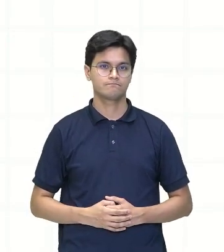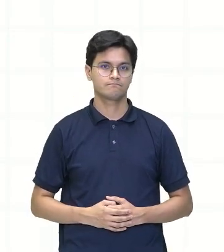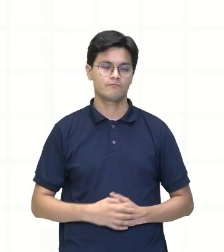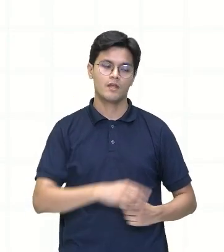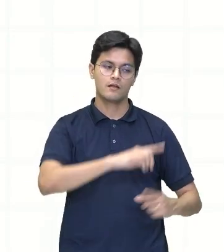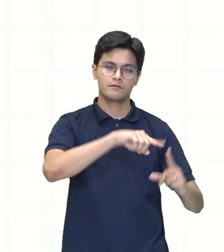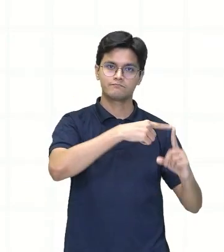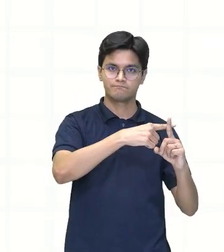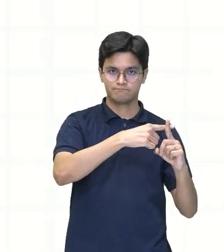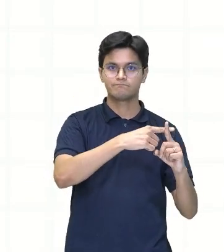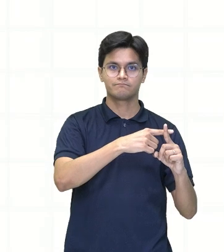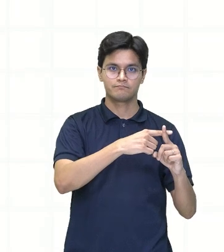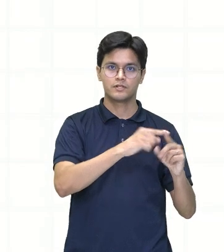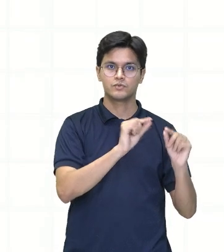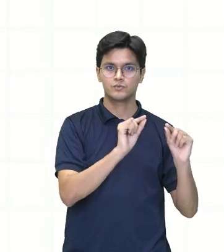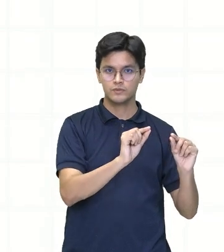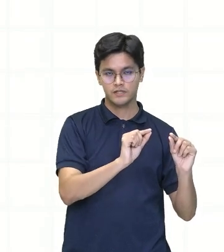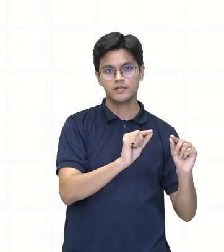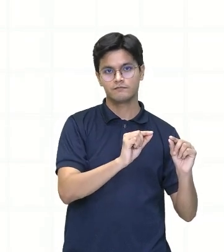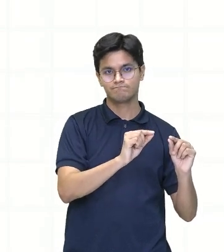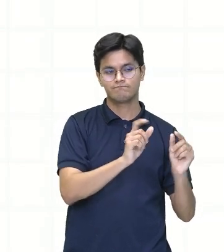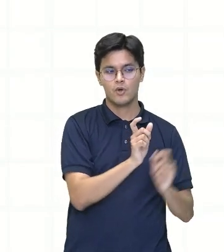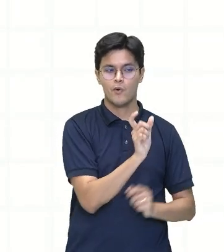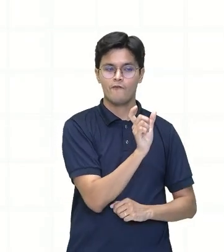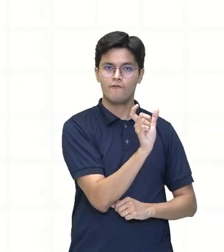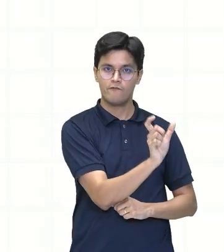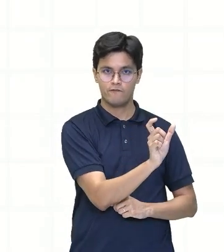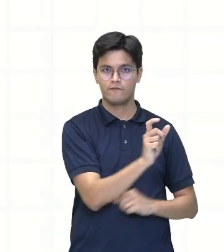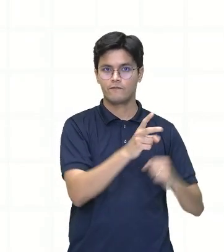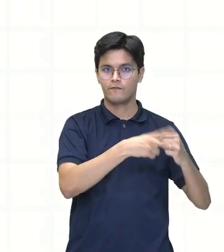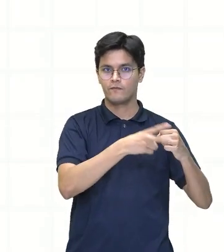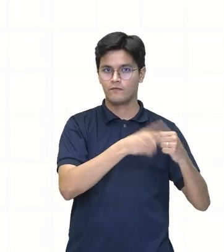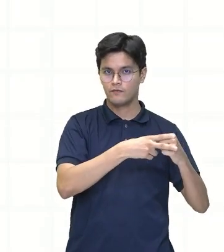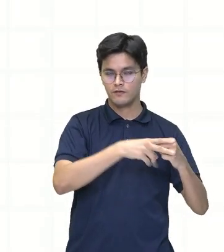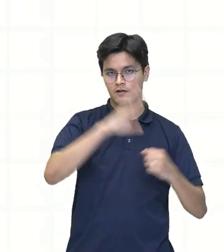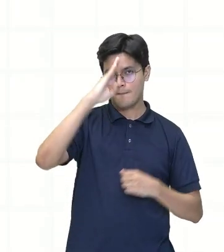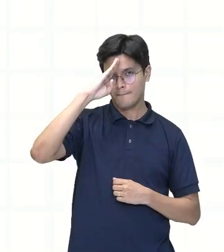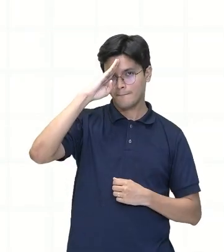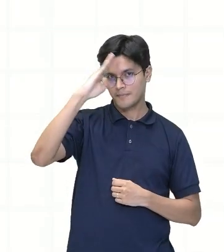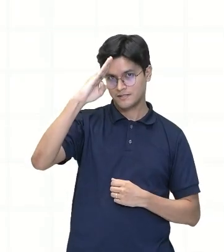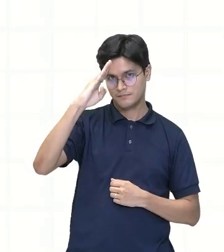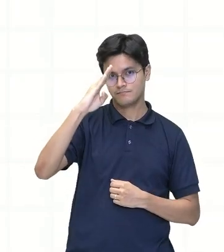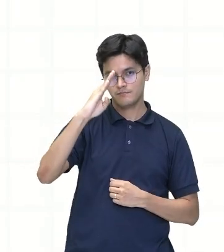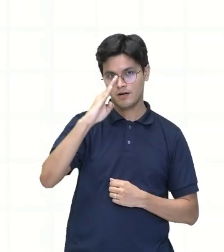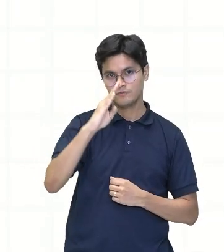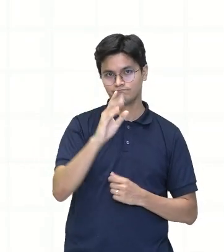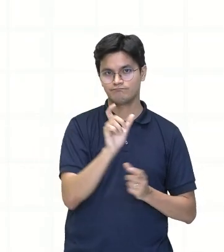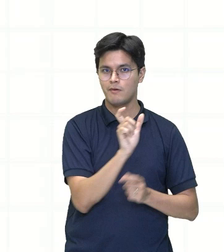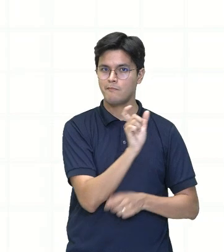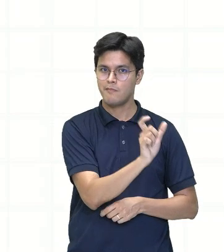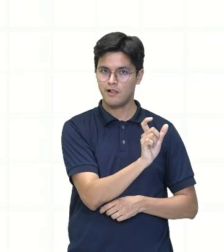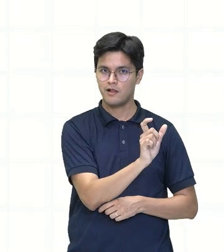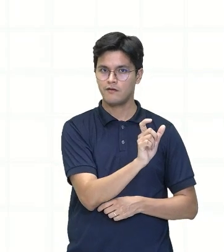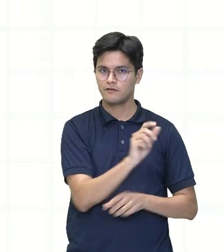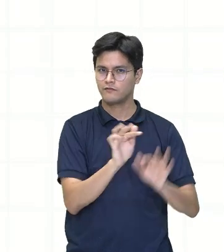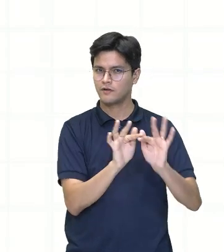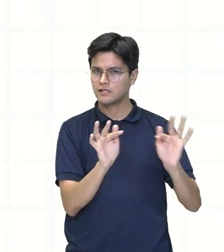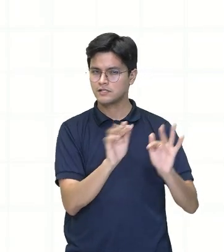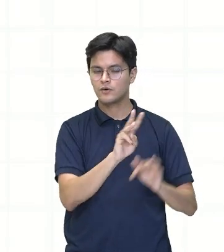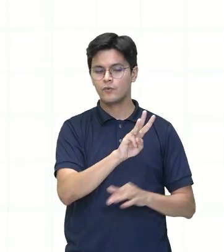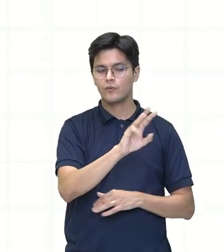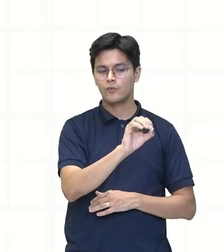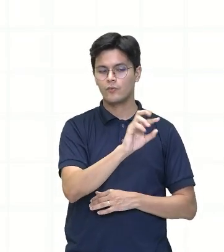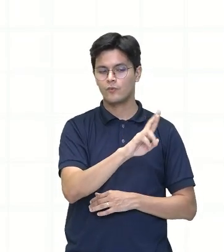da frase, que é o verbo principal, working. She was not